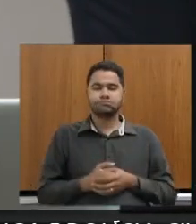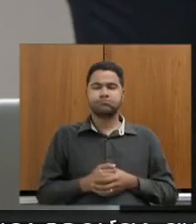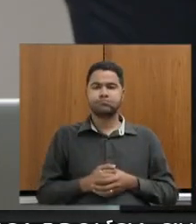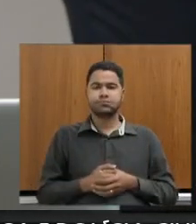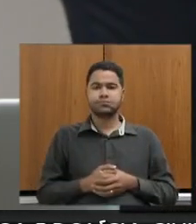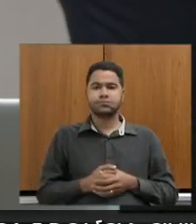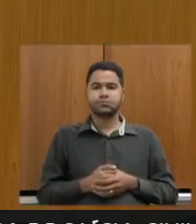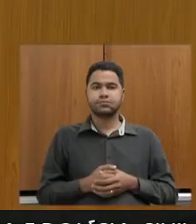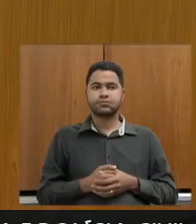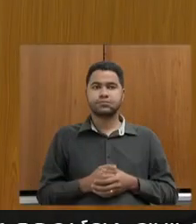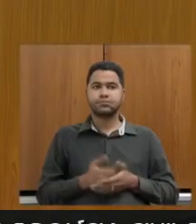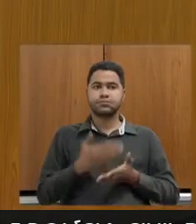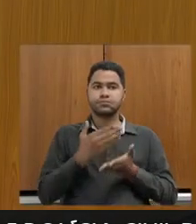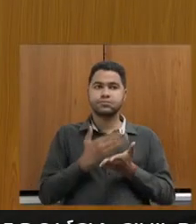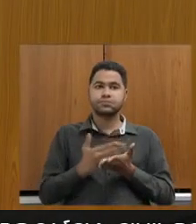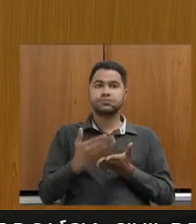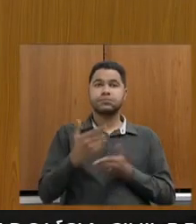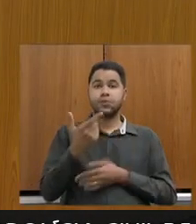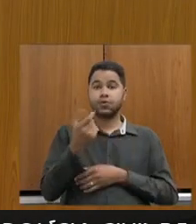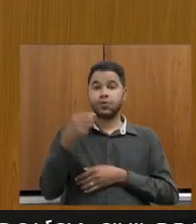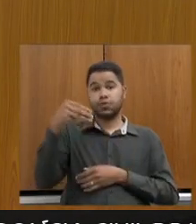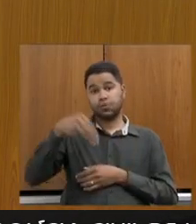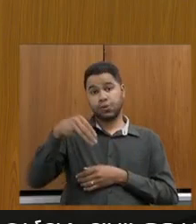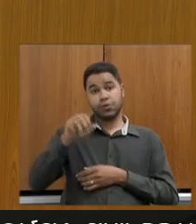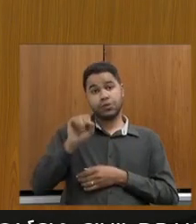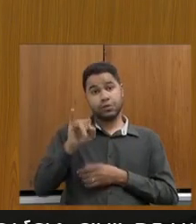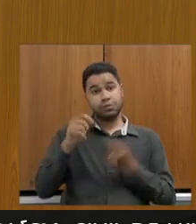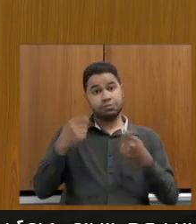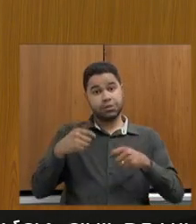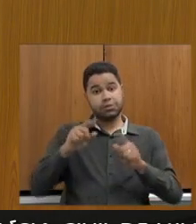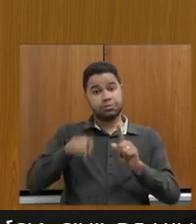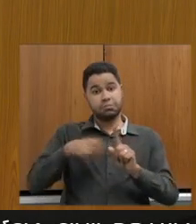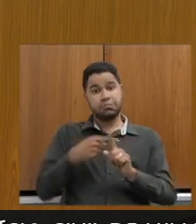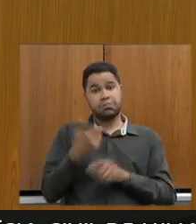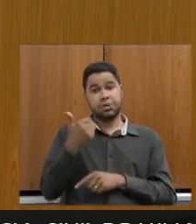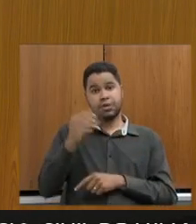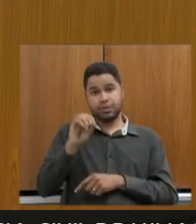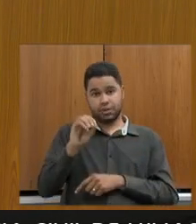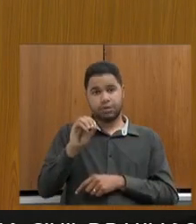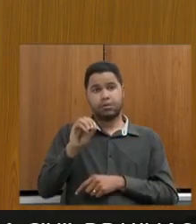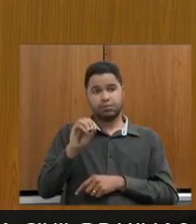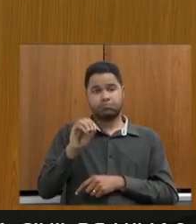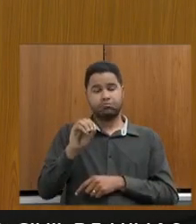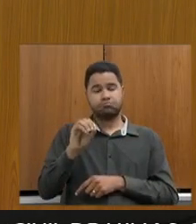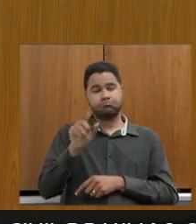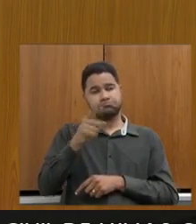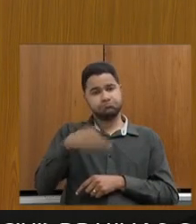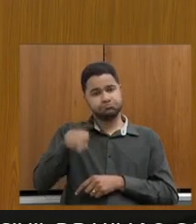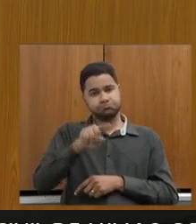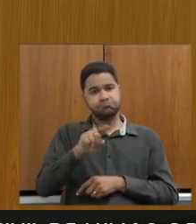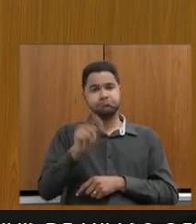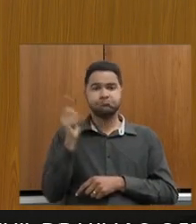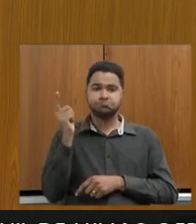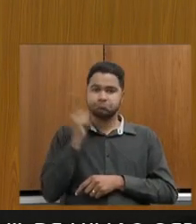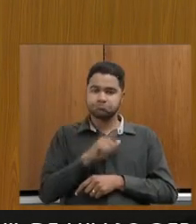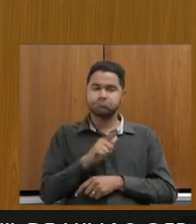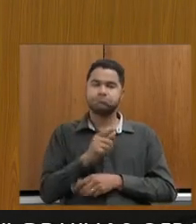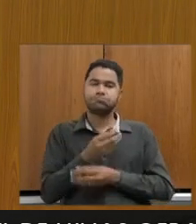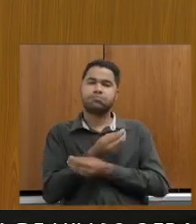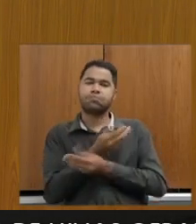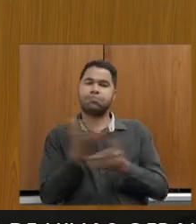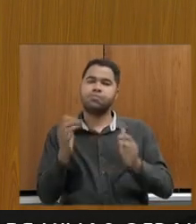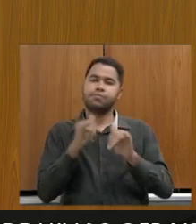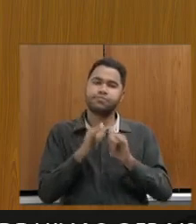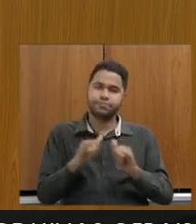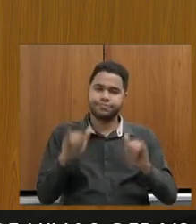silêncio inicialmente por a de 20 minutos precisar a gente prorroga por mais 10 para que vossa excelência possa aqui prestar